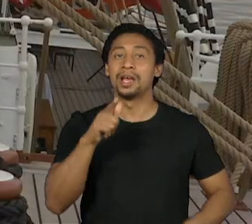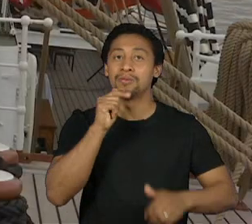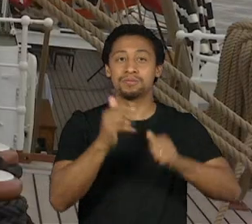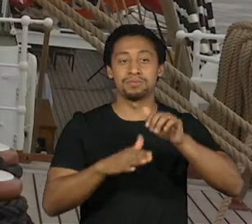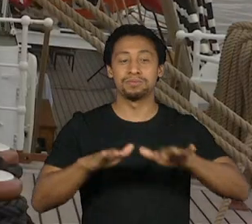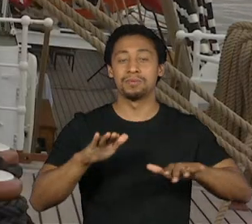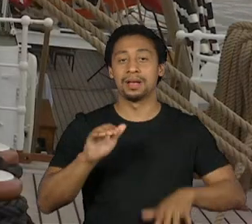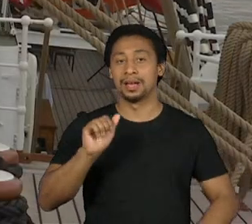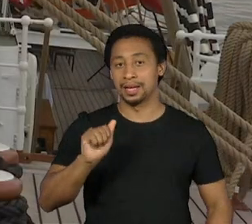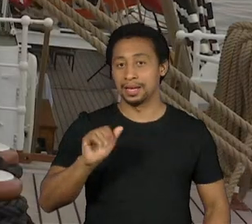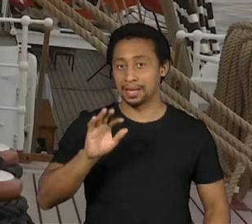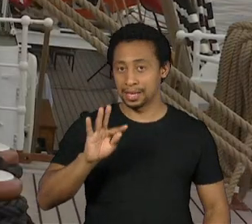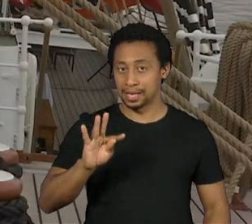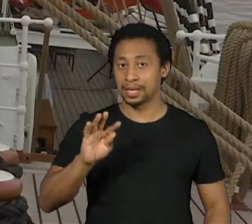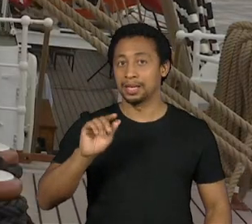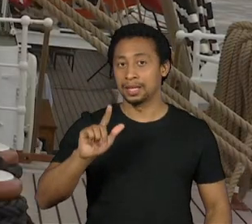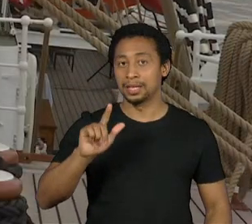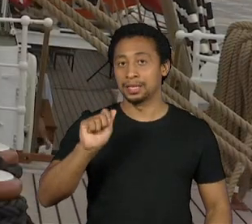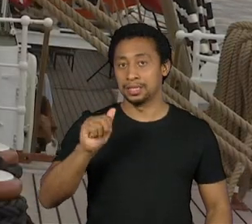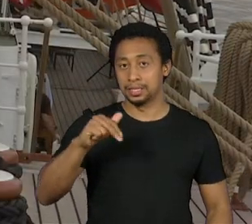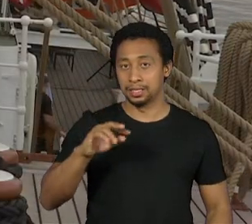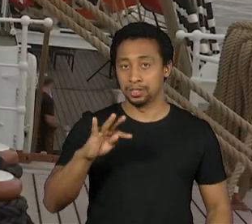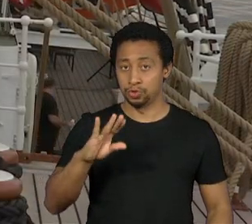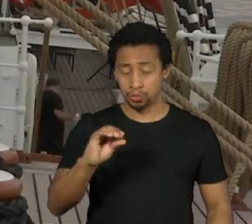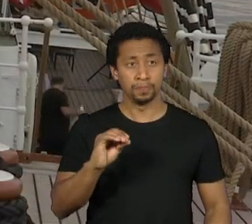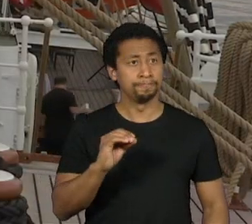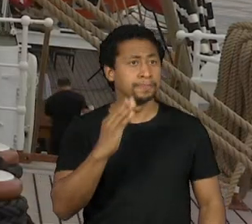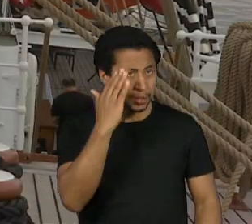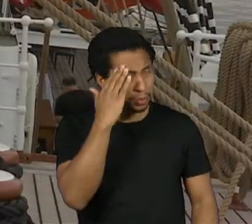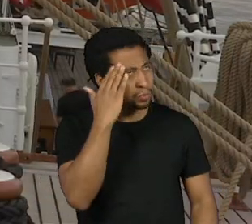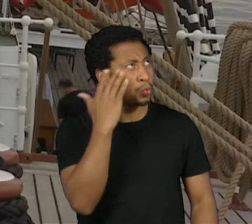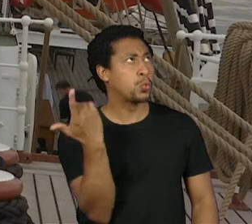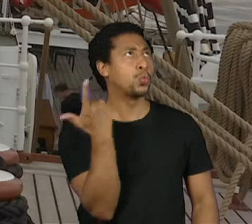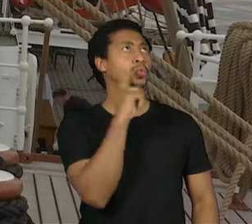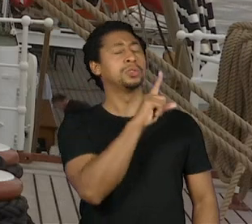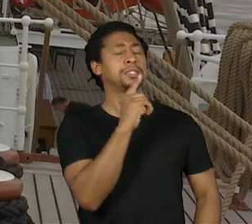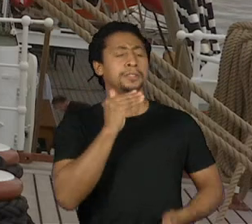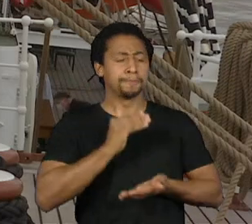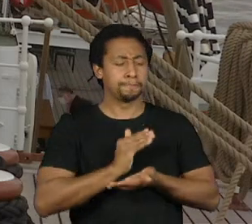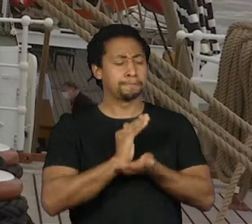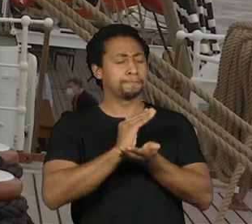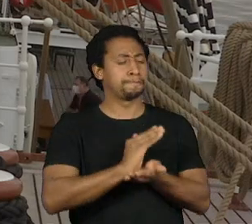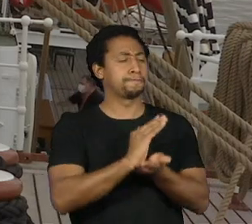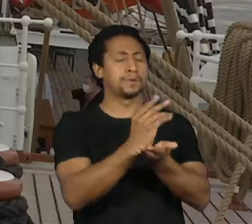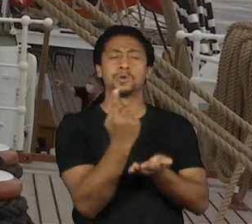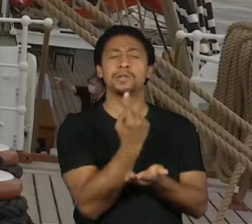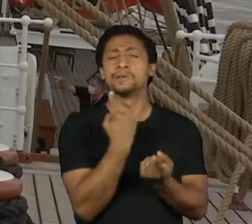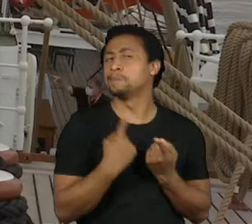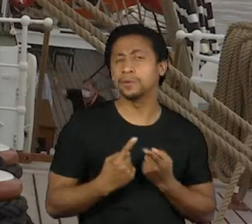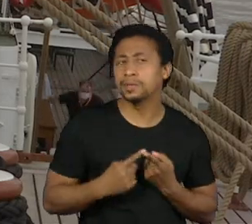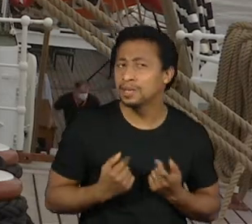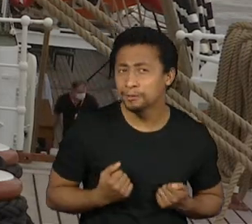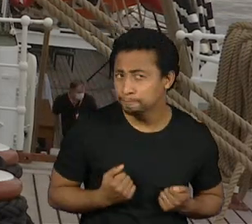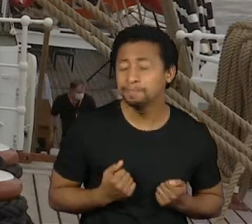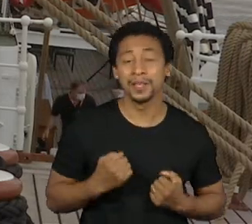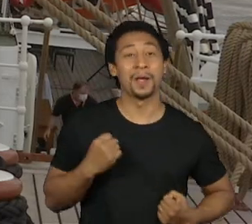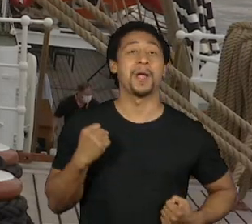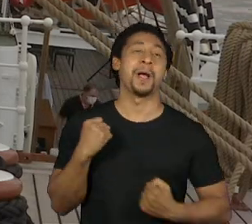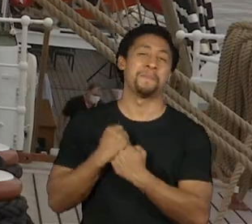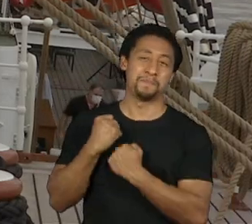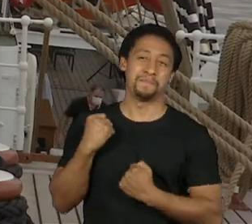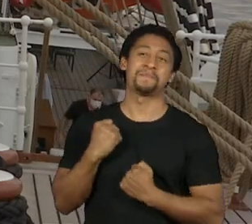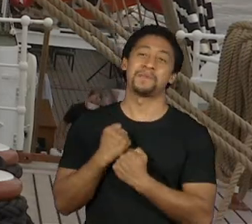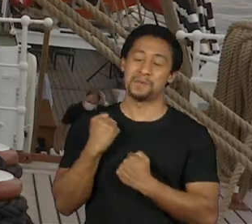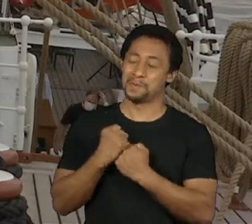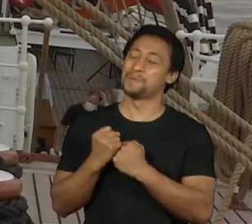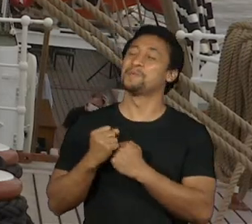Eu sei que eu só consegui fazer a minha viagem em solitário, porque eu não estava sozinha, porque eu tive o apoio de